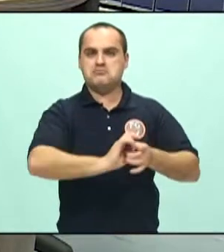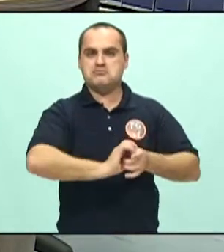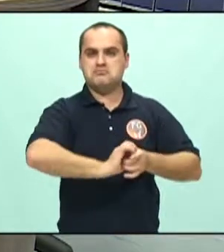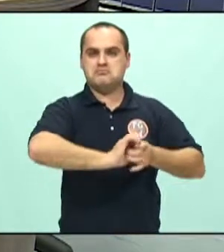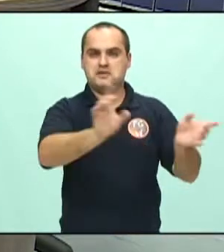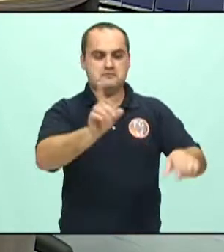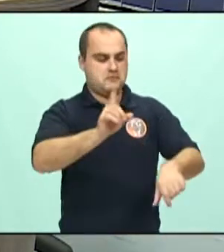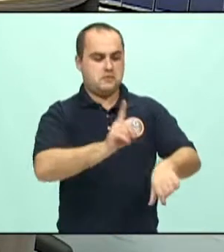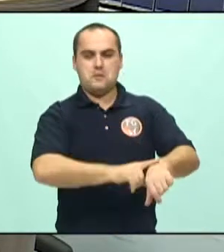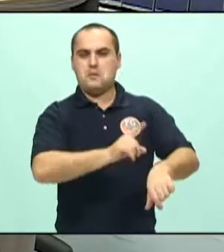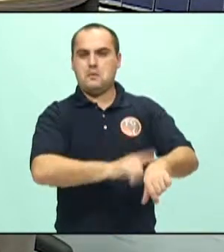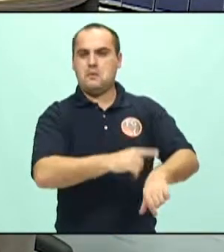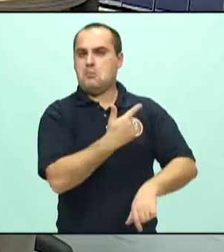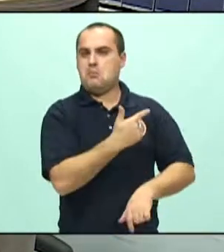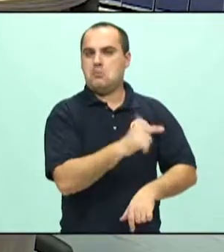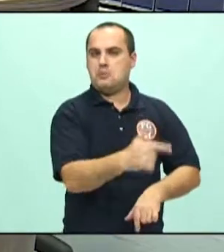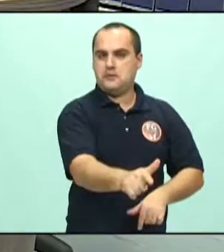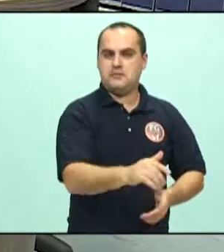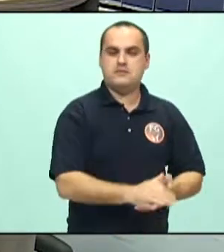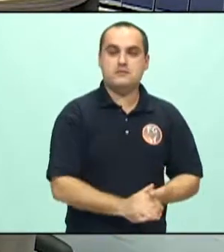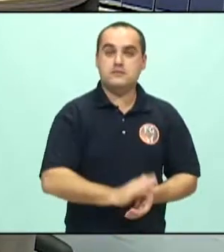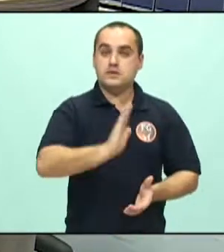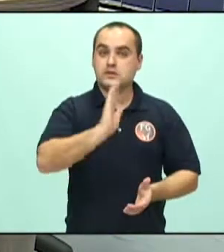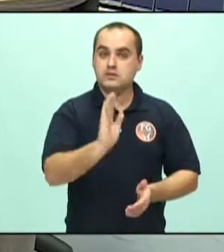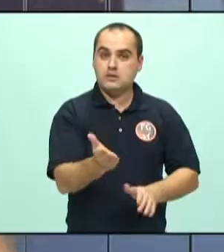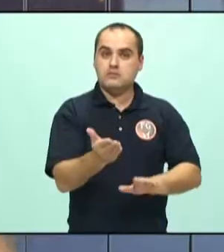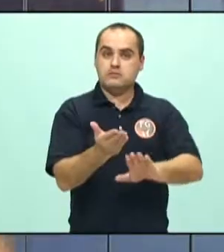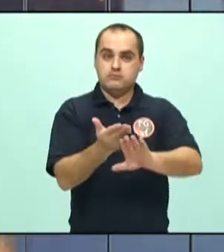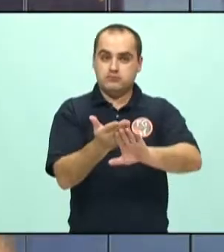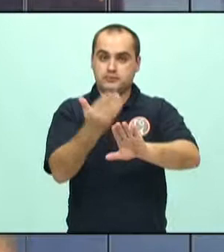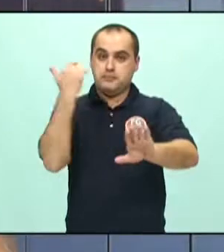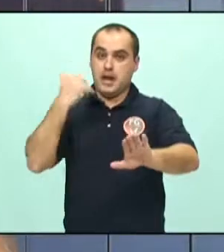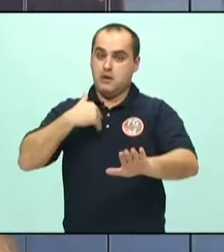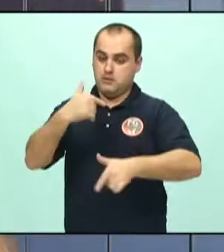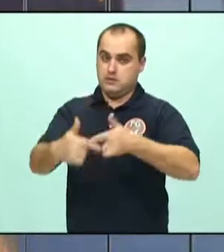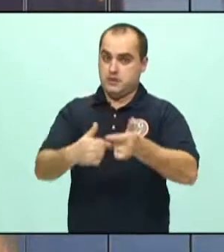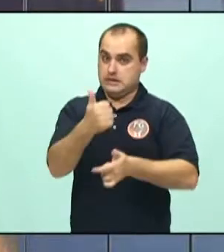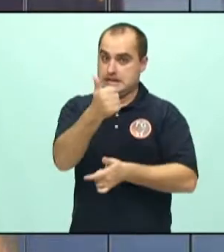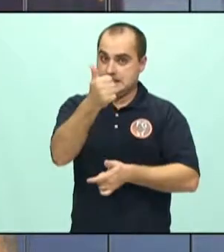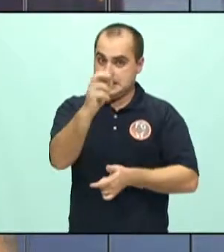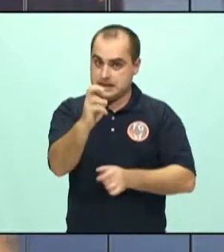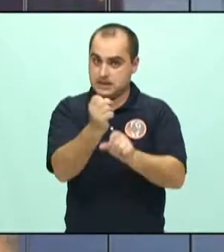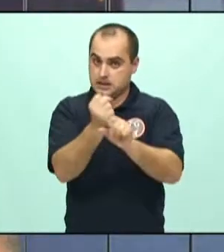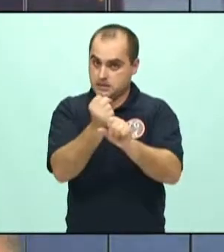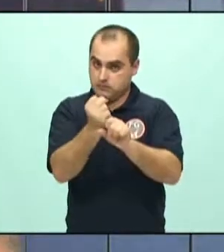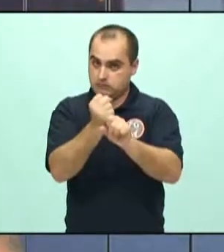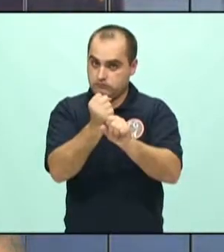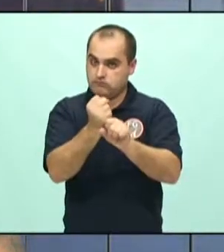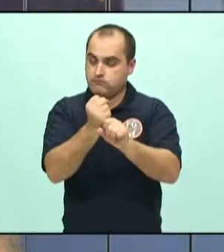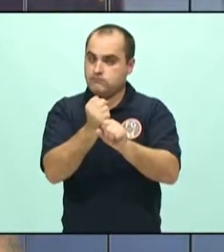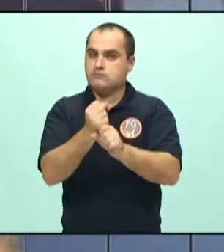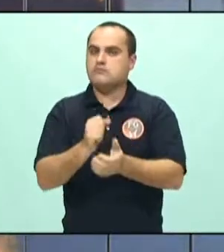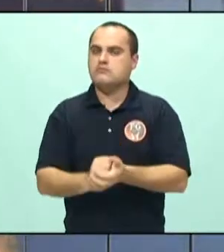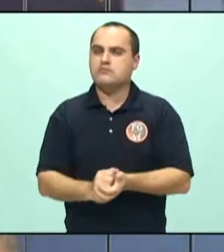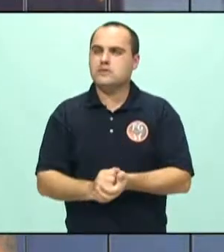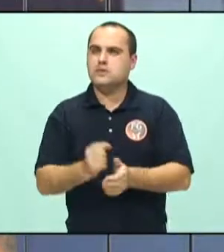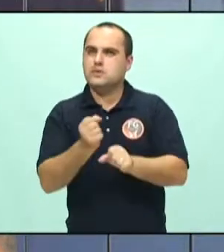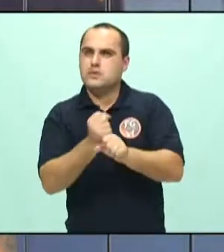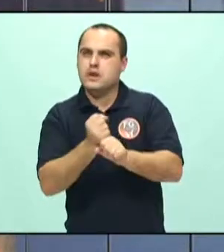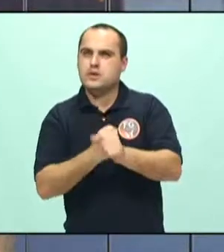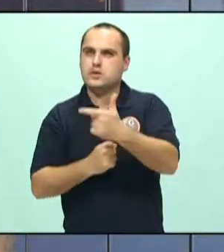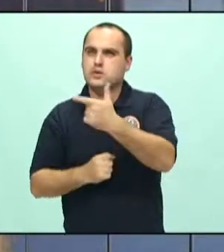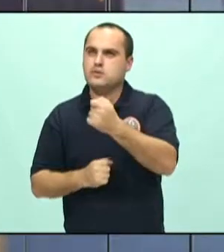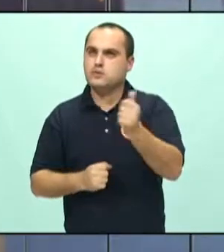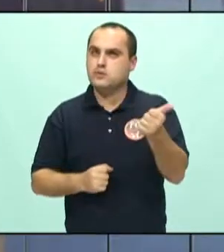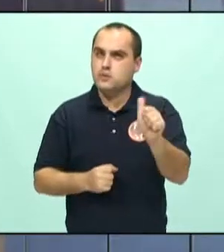horário, e com o decorrer do tempo, eu tenho 15 anos de atividade portuária, eu peguei na época de 2011, eu